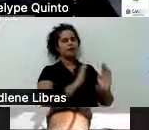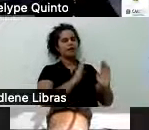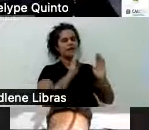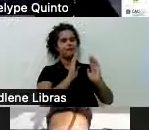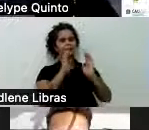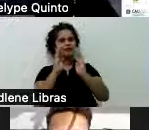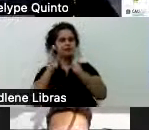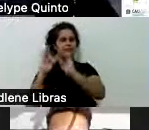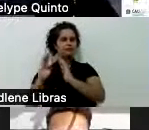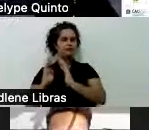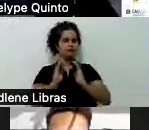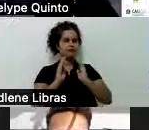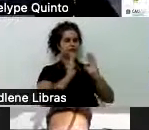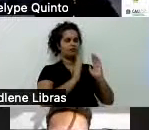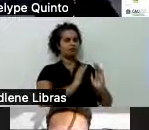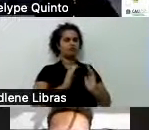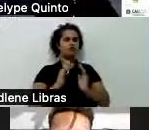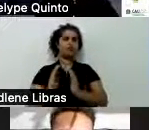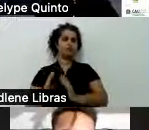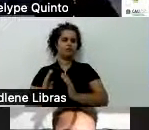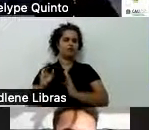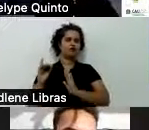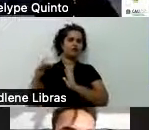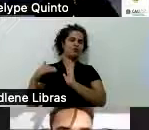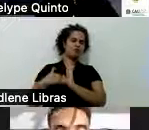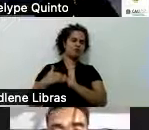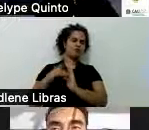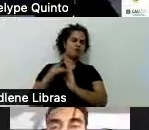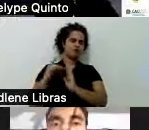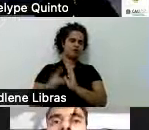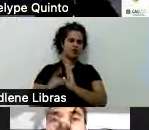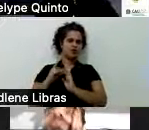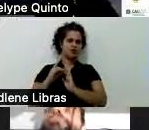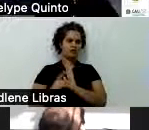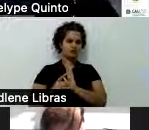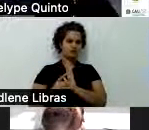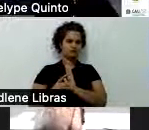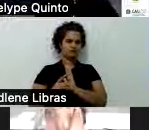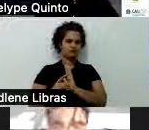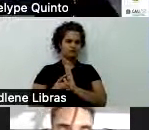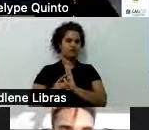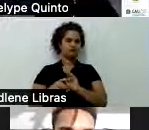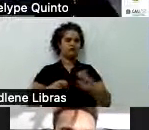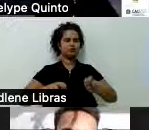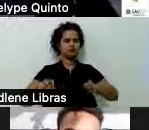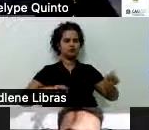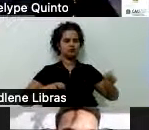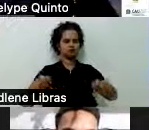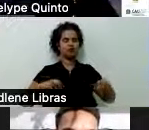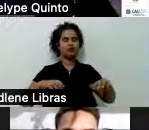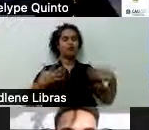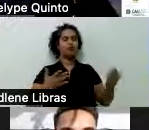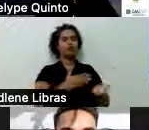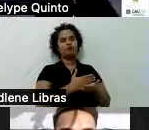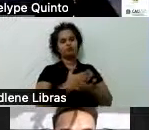localizando na última década e meia essas ações, quando elas começaram,